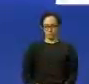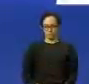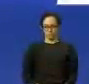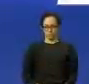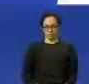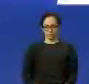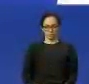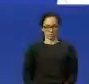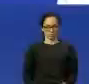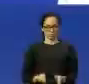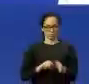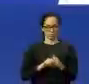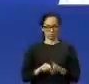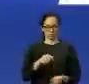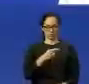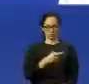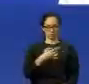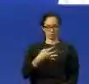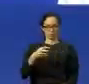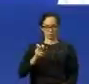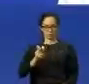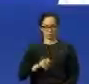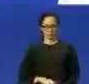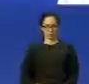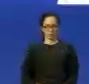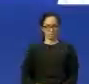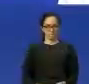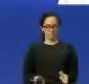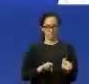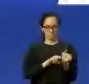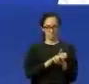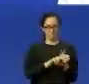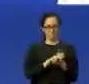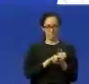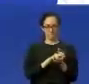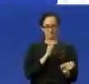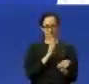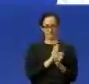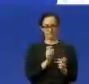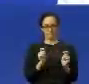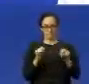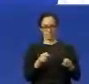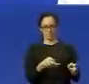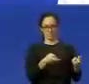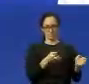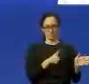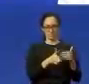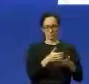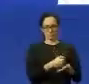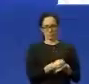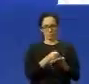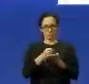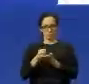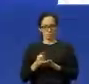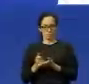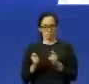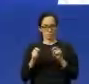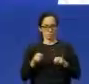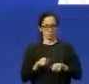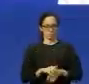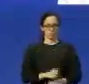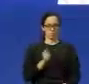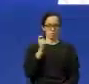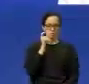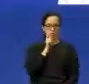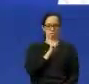Questão 145 é aquela que fala que o Instituto de Pesquisas Eleitorais recebe uma encomenda, né? A qual deve